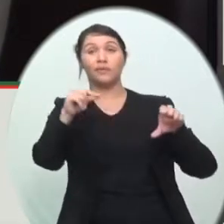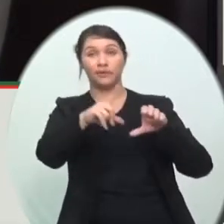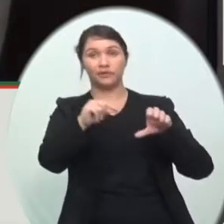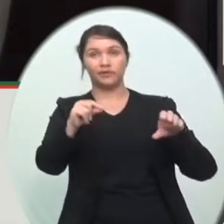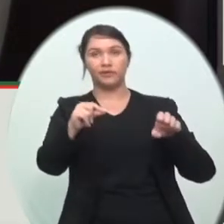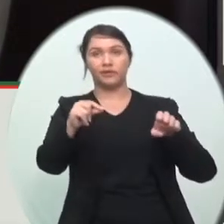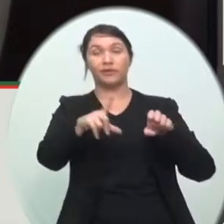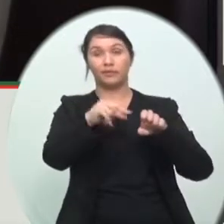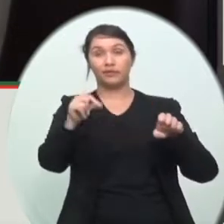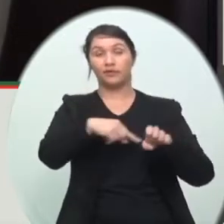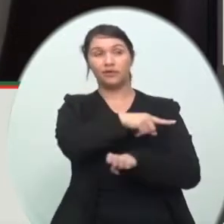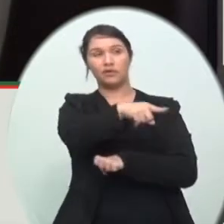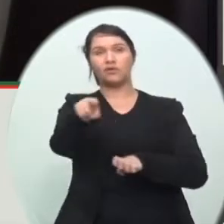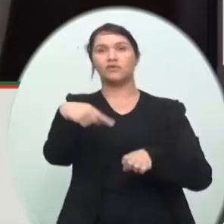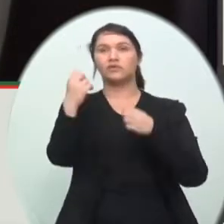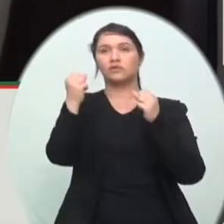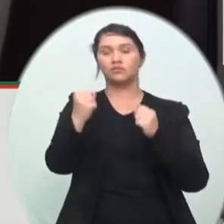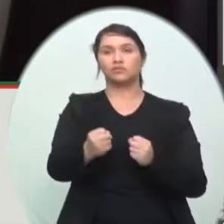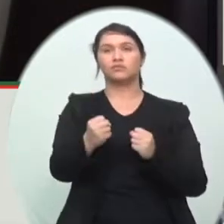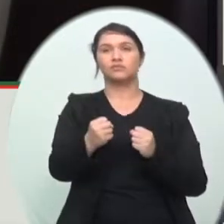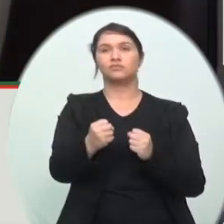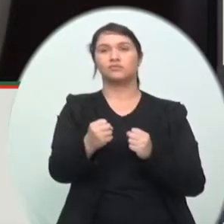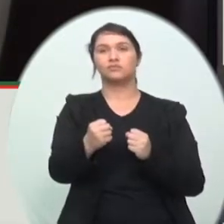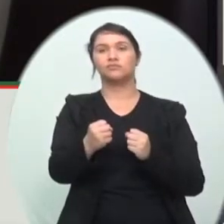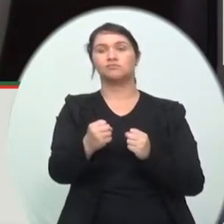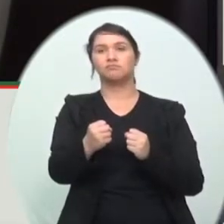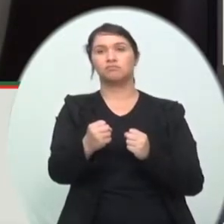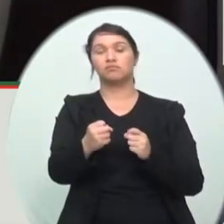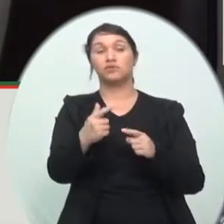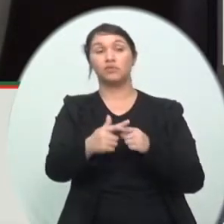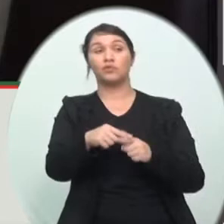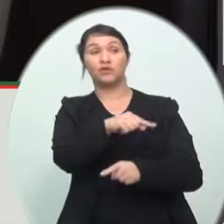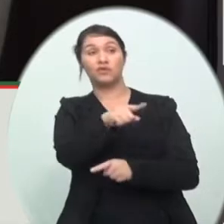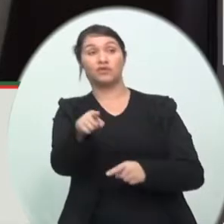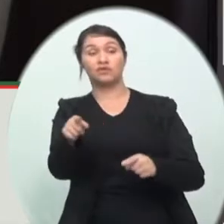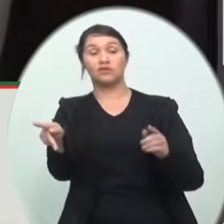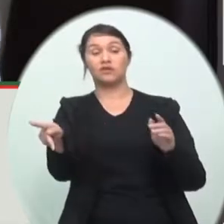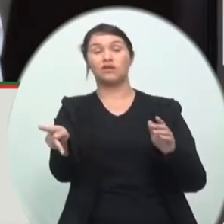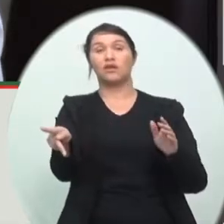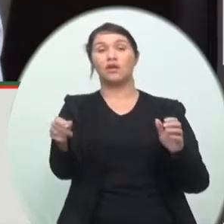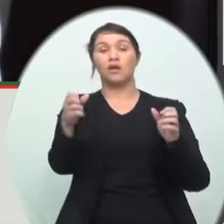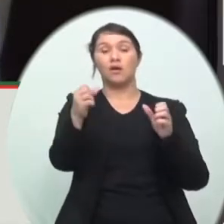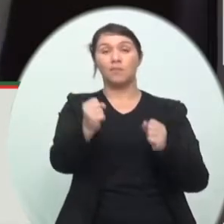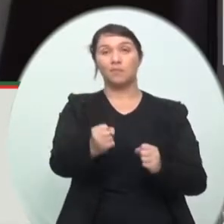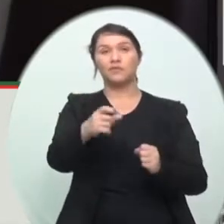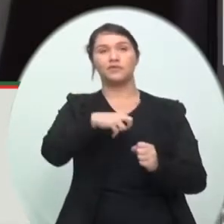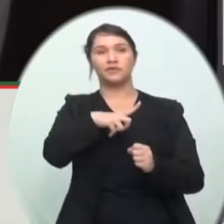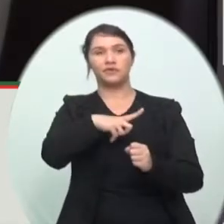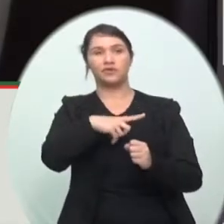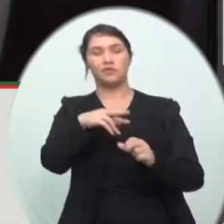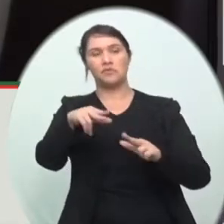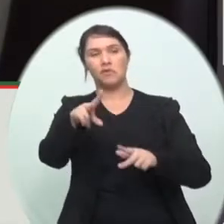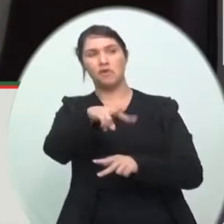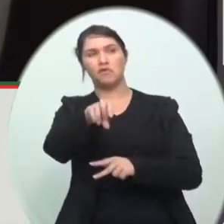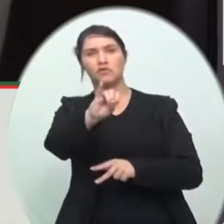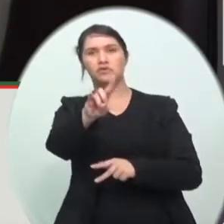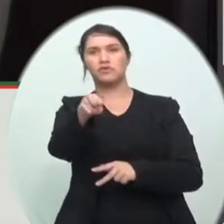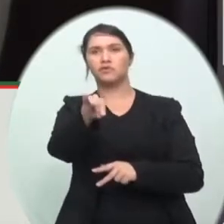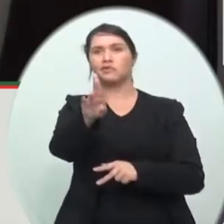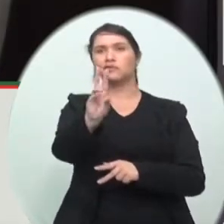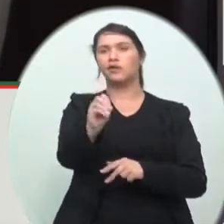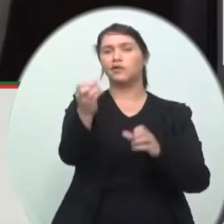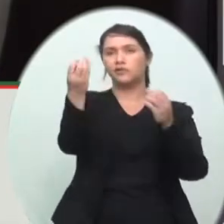realmente essa vocação e esse poder. Também, como o vereador Zairo colocou,